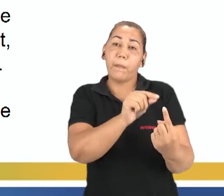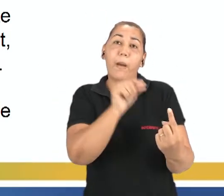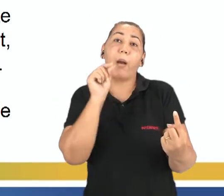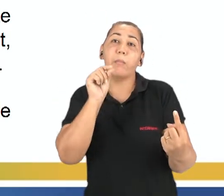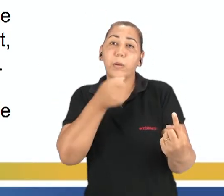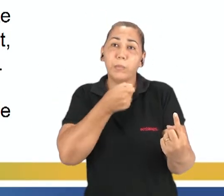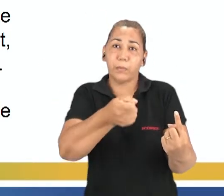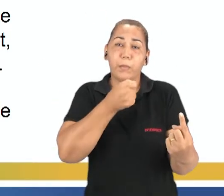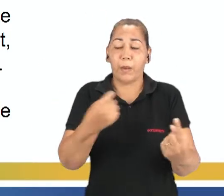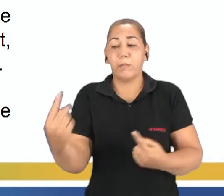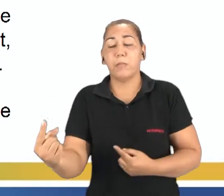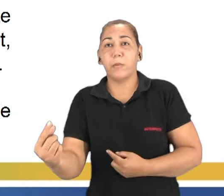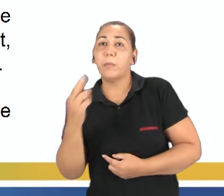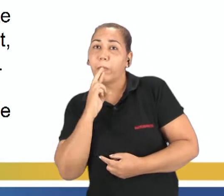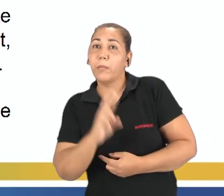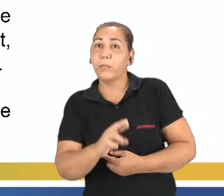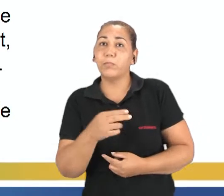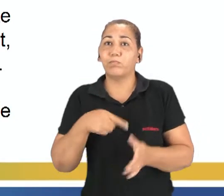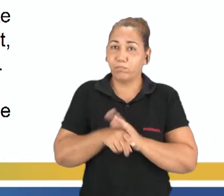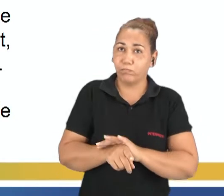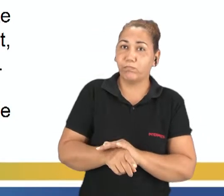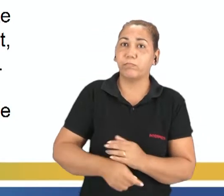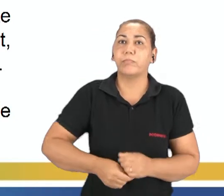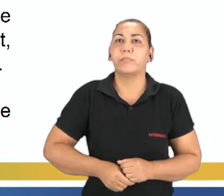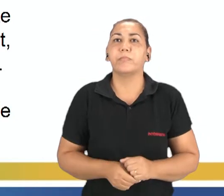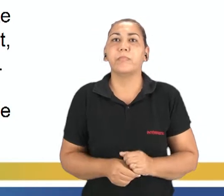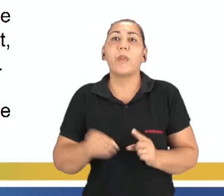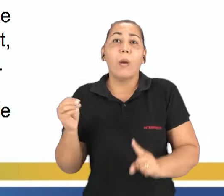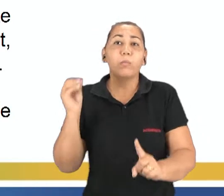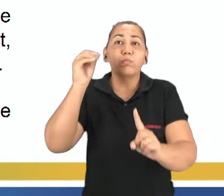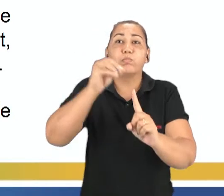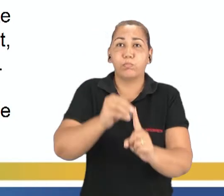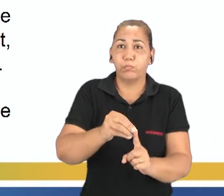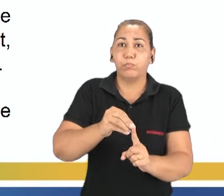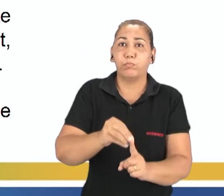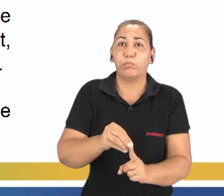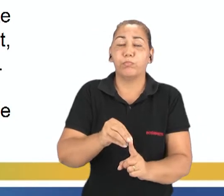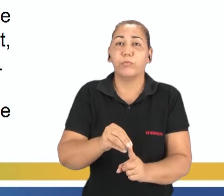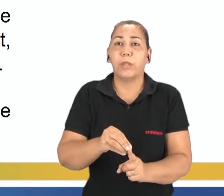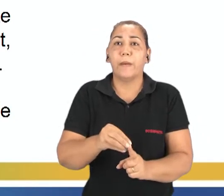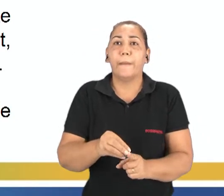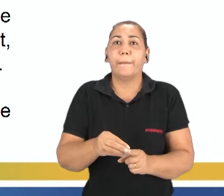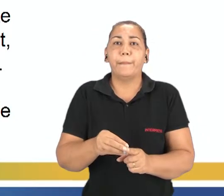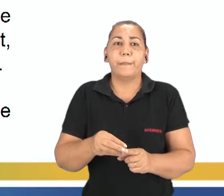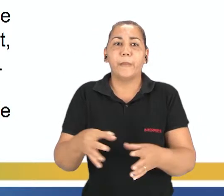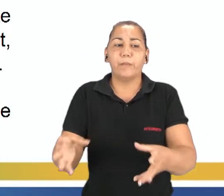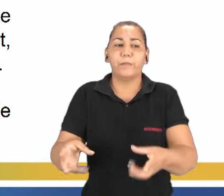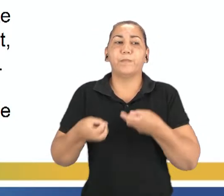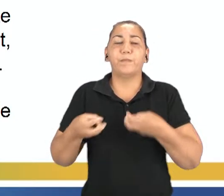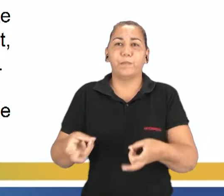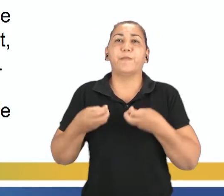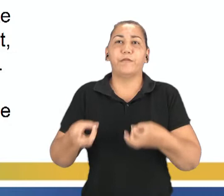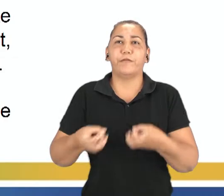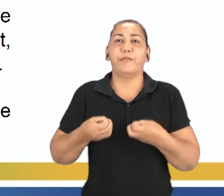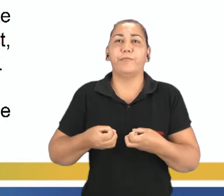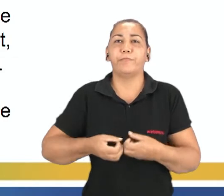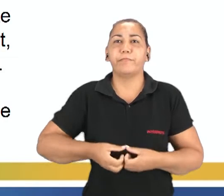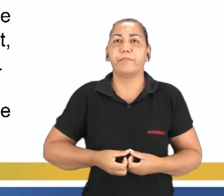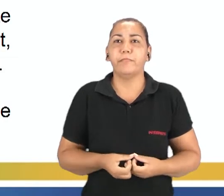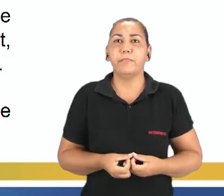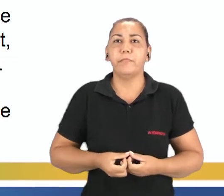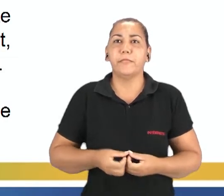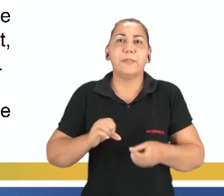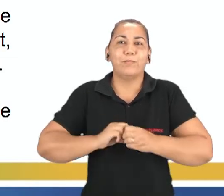e entrevistado que responde às perguntas. O objetivo principal de extrair informações e declarações para